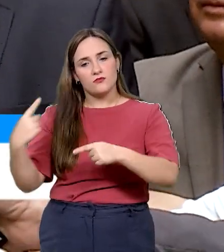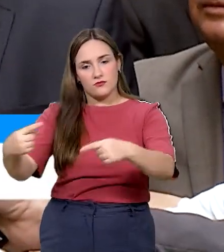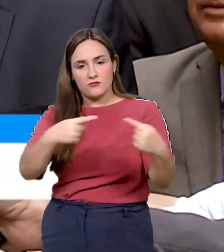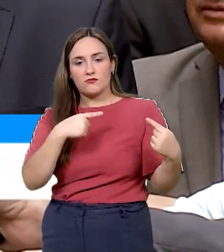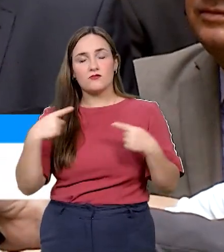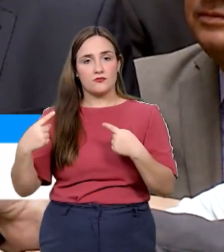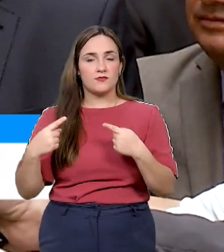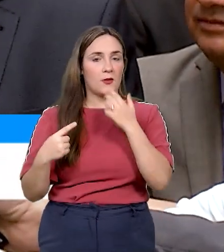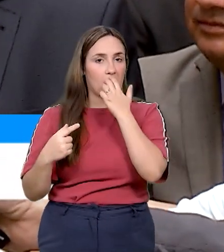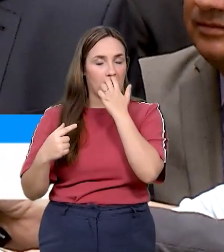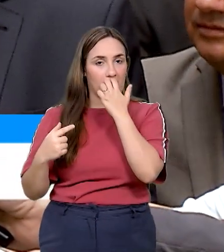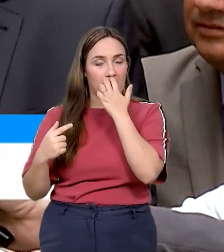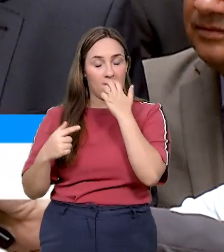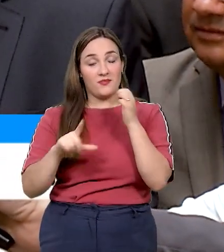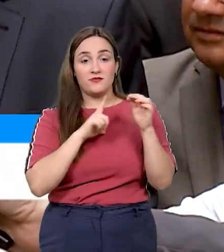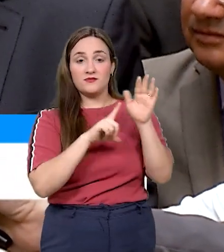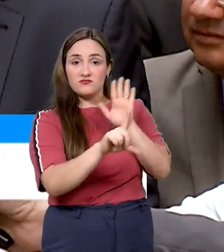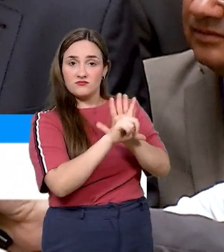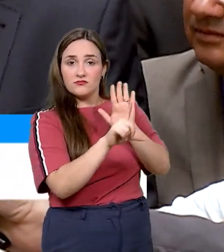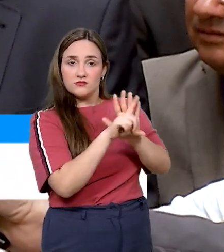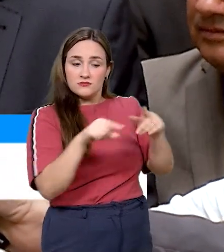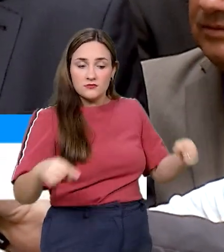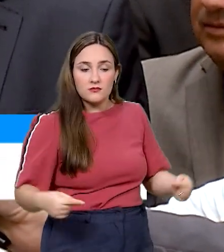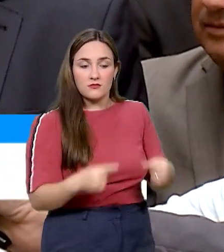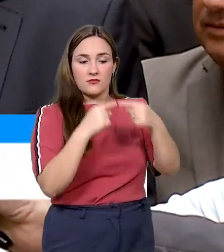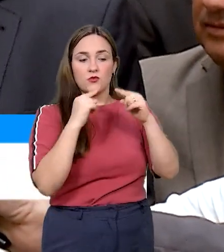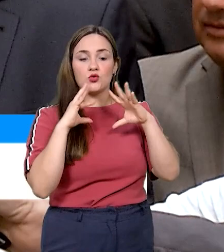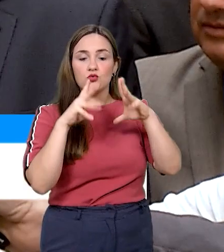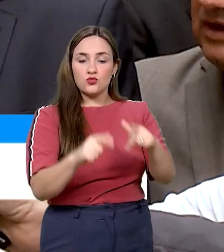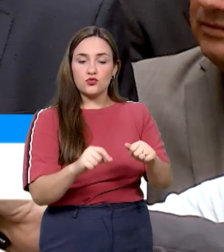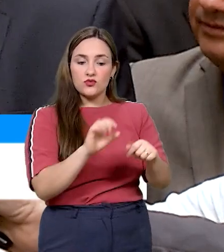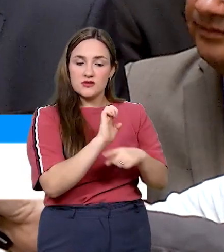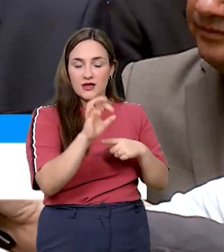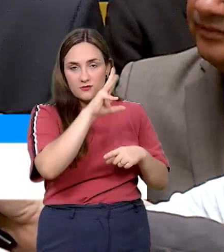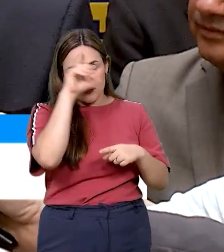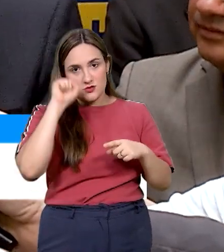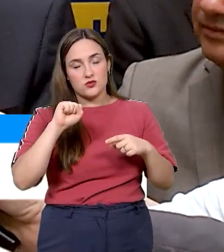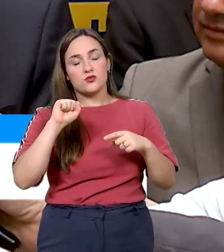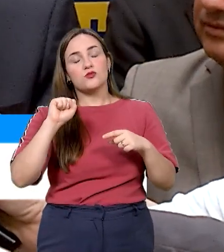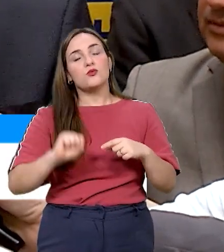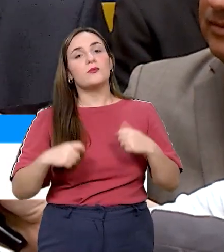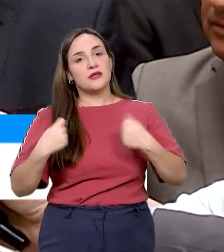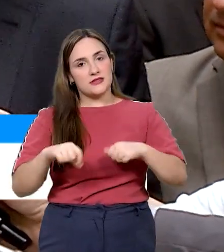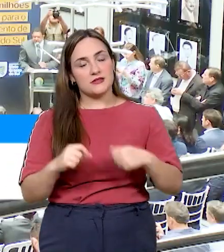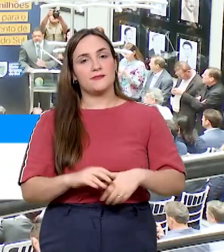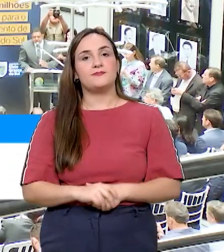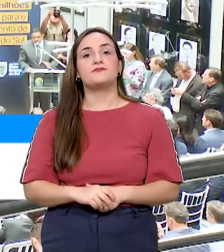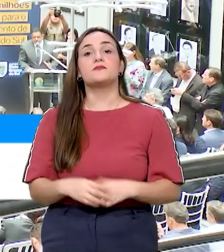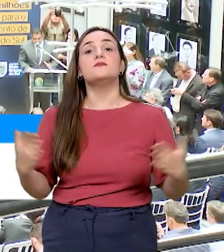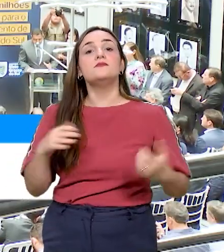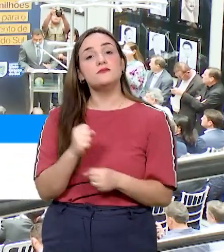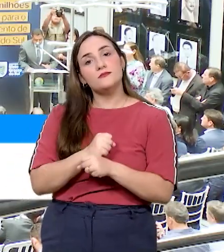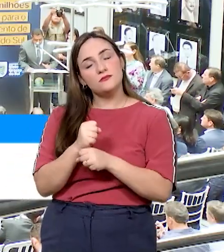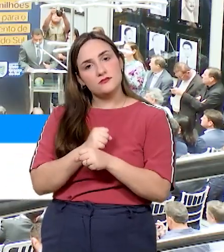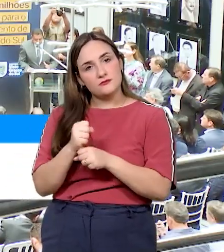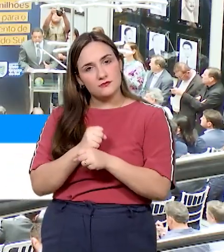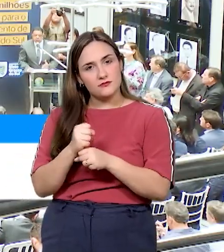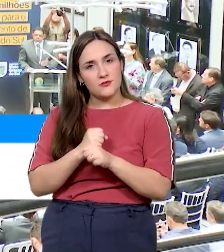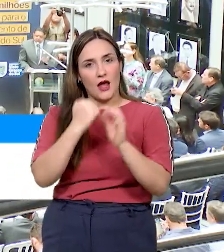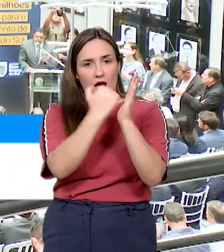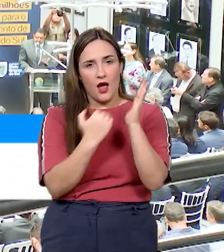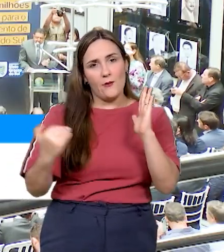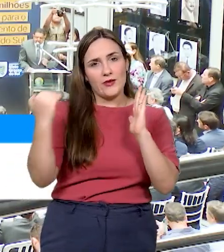nas diferenças, nas divergências, mas produzir uma legislação que vá de encontro àquilo que o Estado precisa. Este ano, as